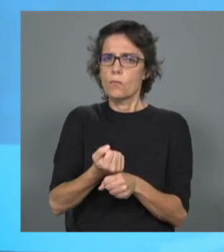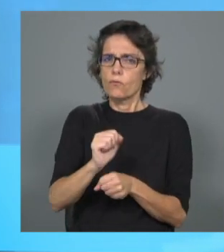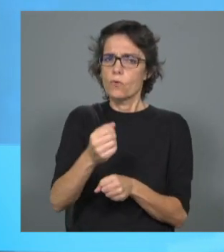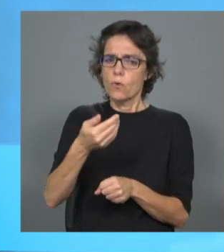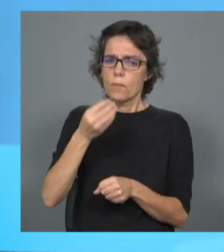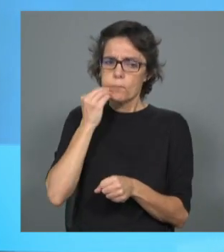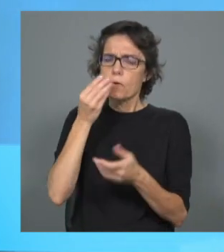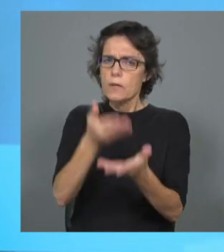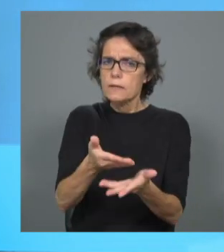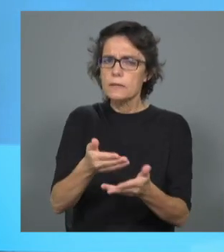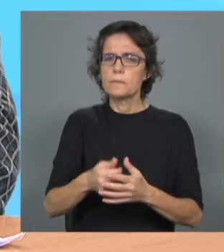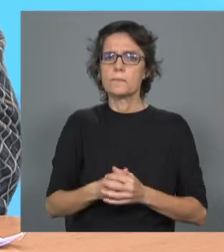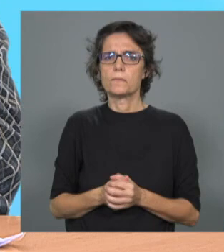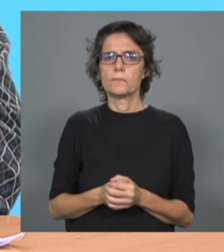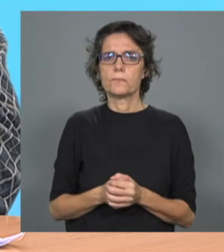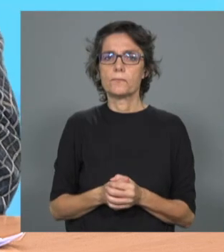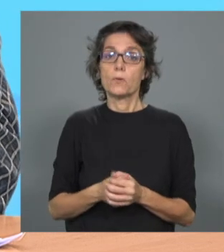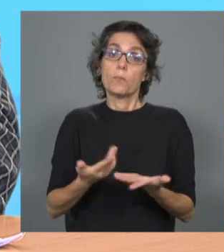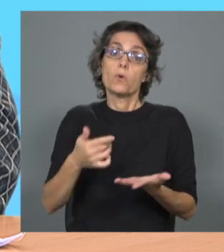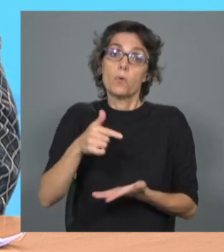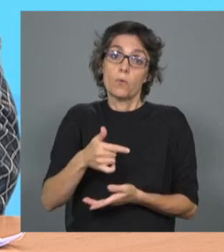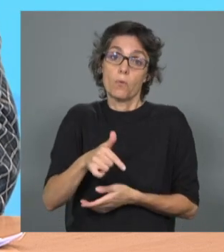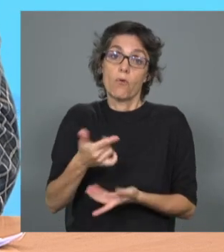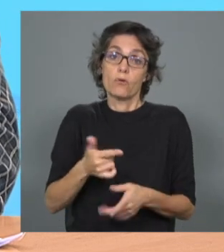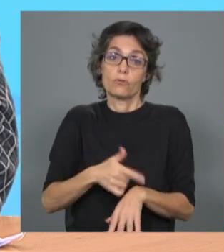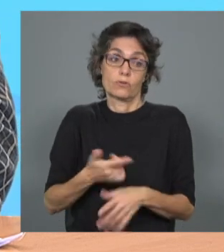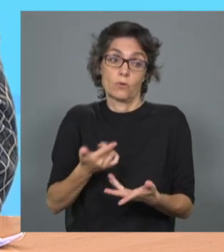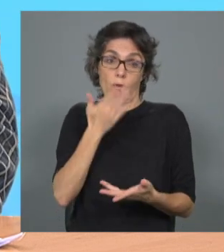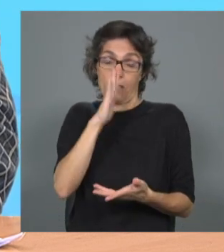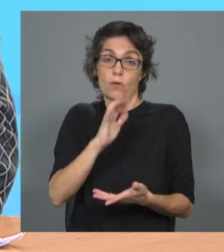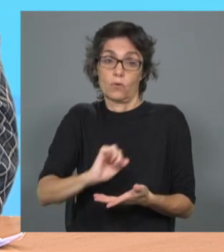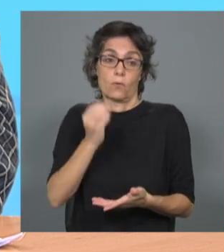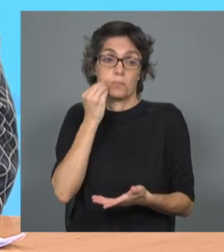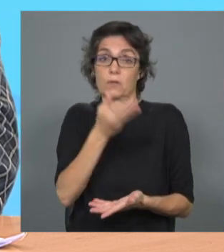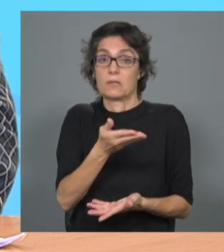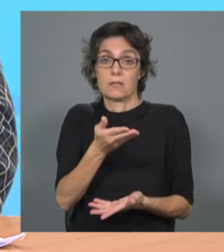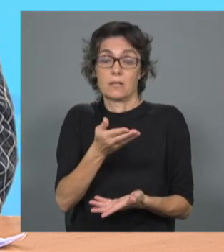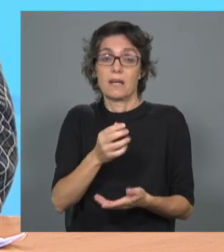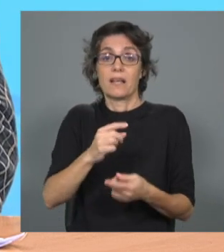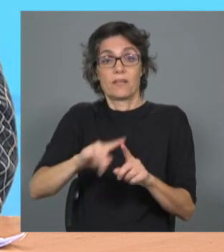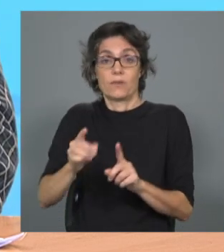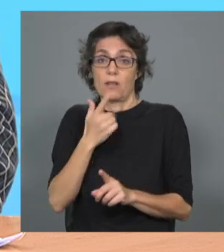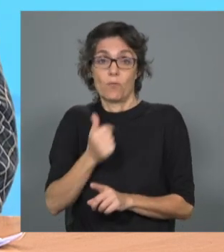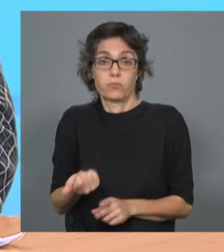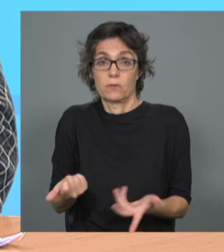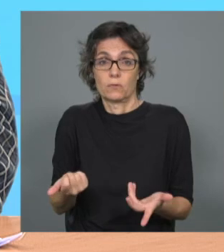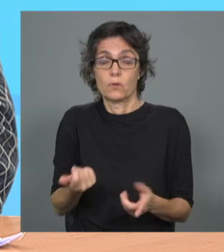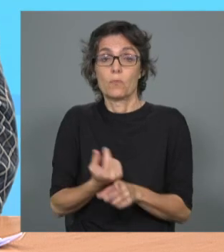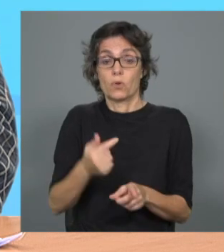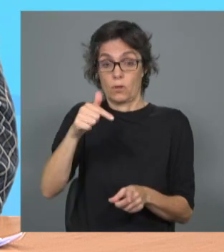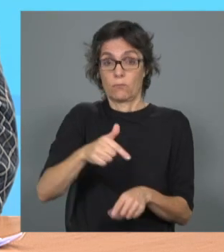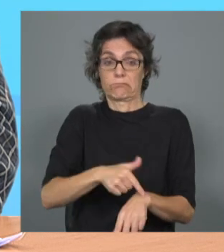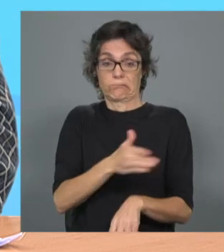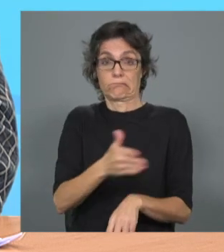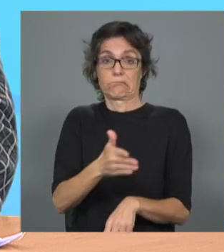se pede no terreno? Nós hoje não temos grande alternativa a essa postura, porque quer queiramos, quer não, nós estamos a viver uma